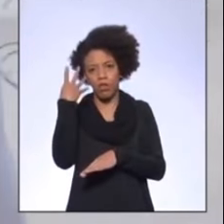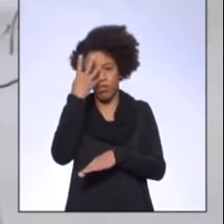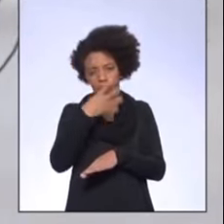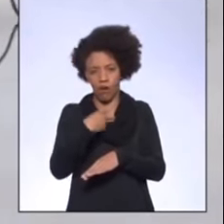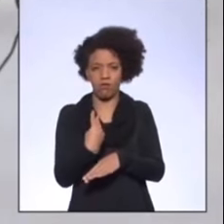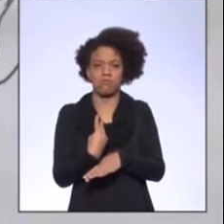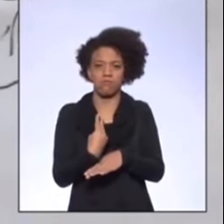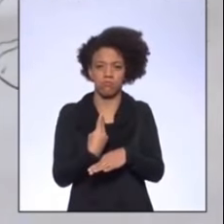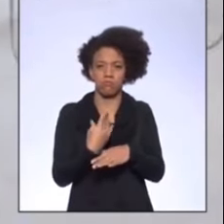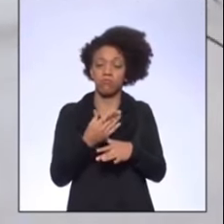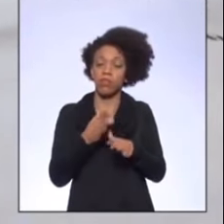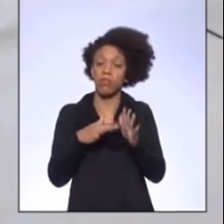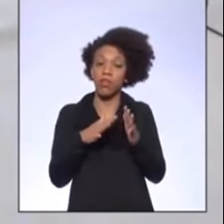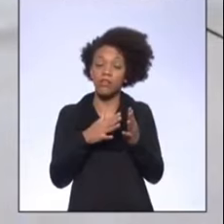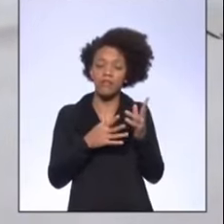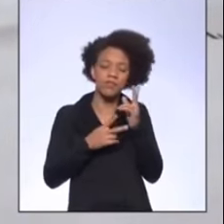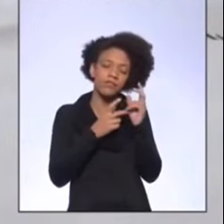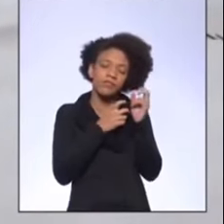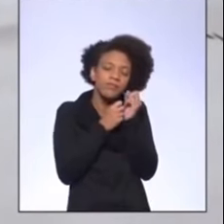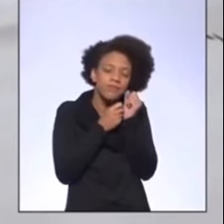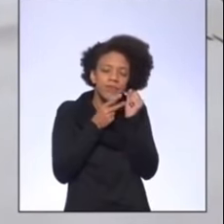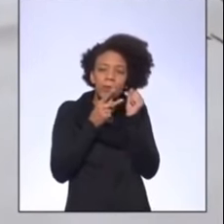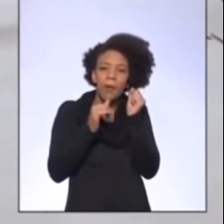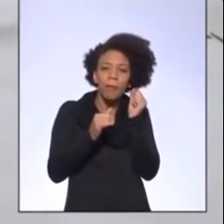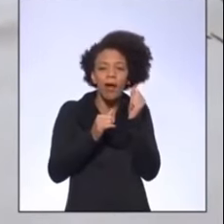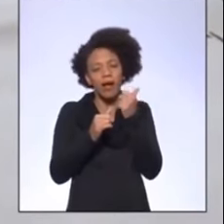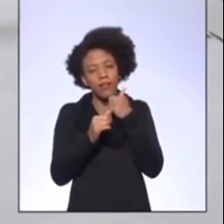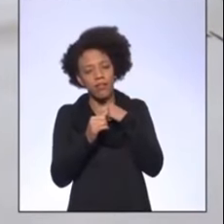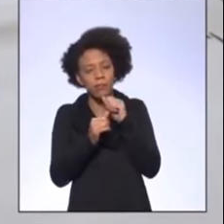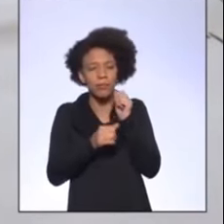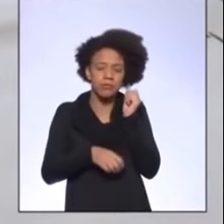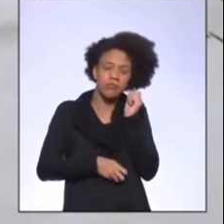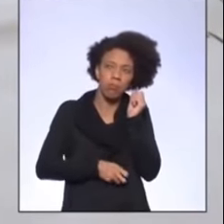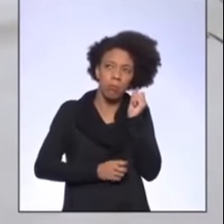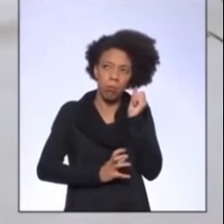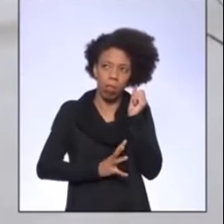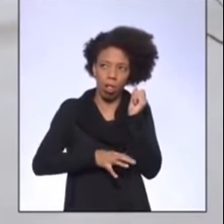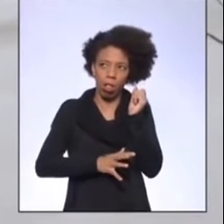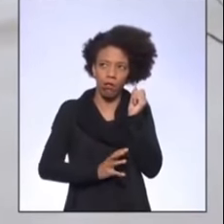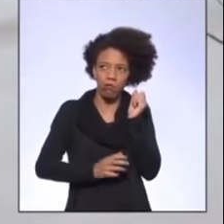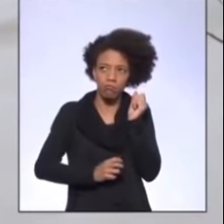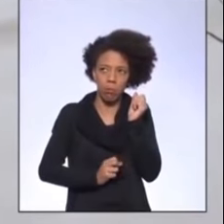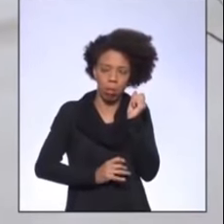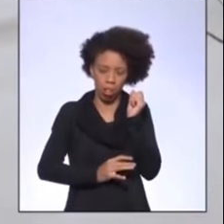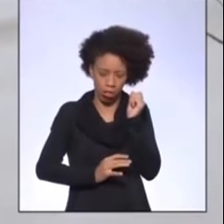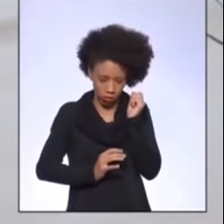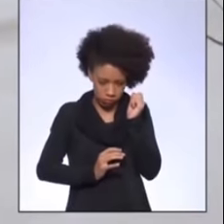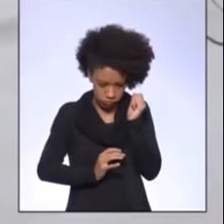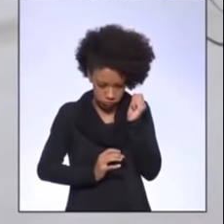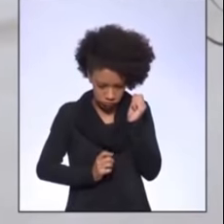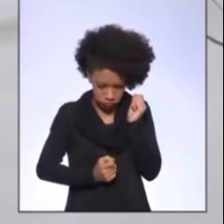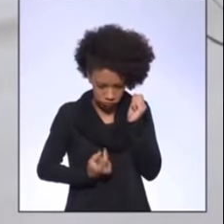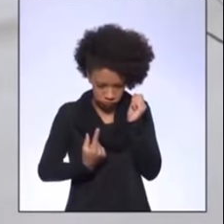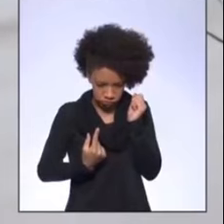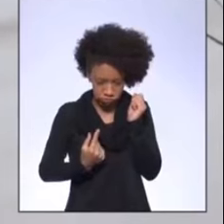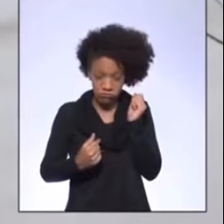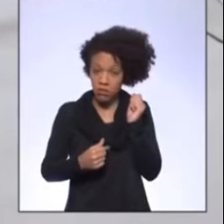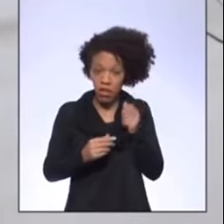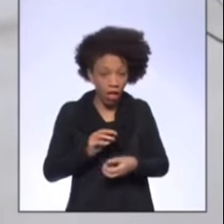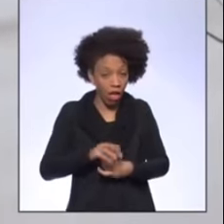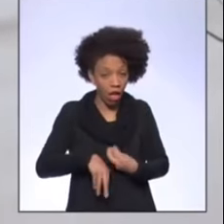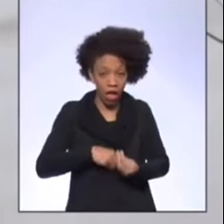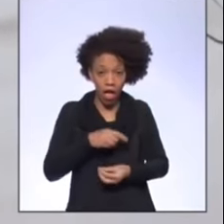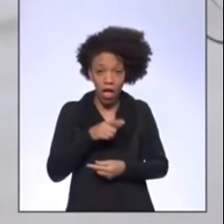Então, né, às vezes você deita no colo do papai, lá no colo da mamãe, aí você ouve um monstrinho na barriga dela, né? Nada mais é do que a digestão acontecendo